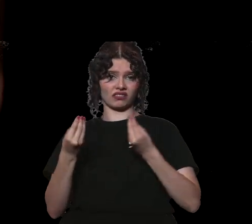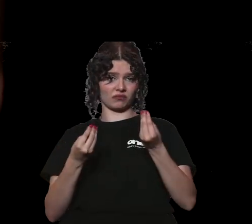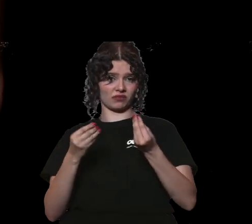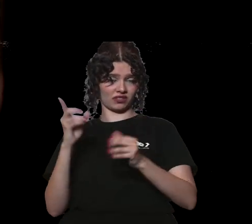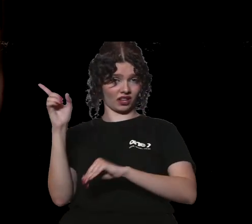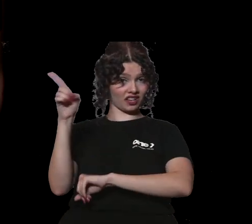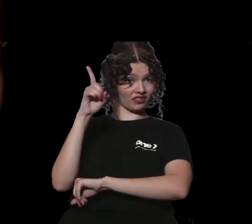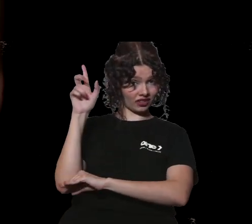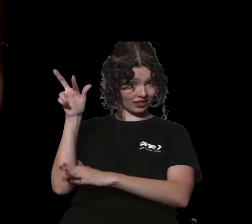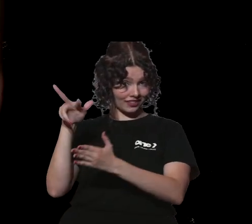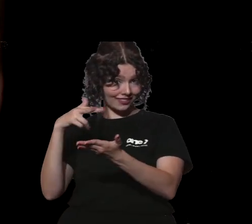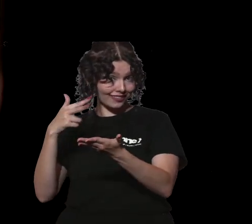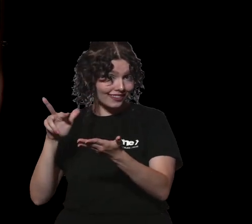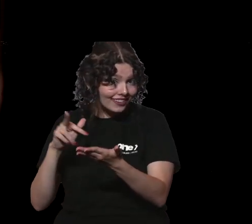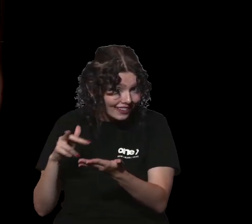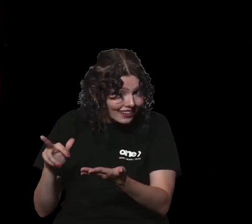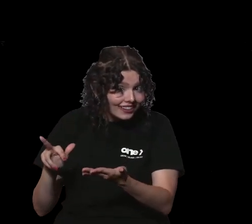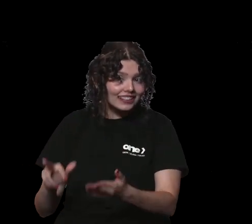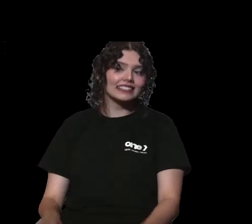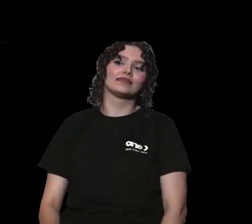dançando.